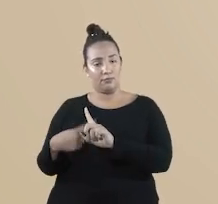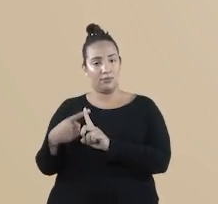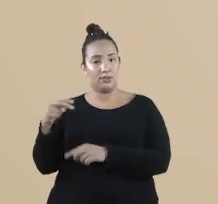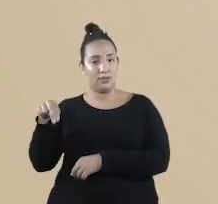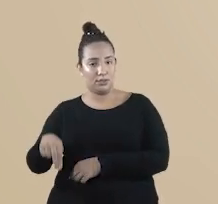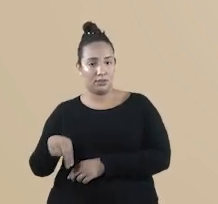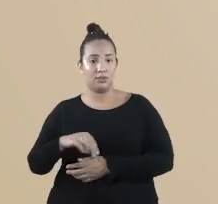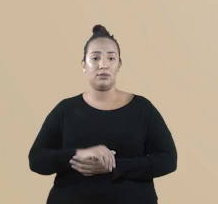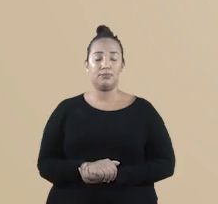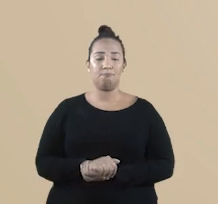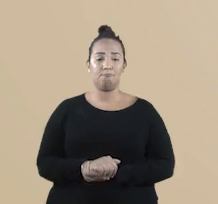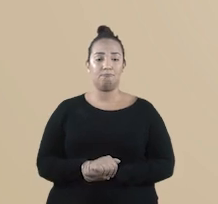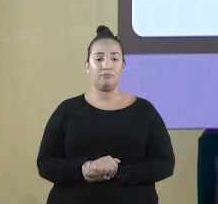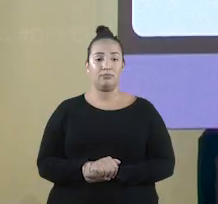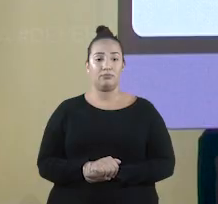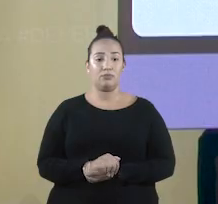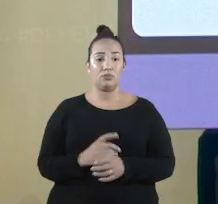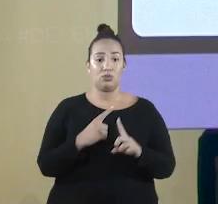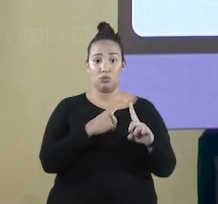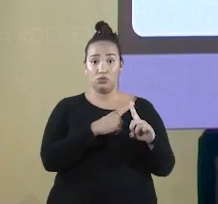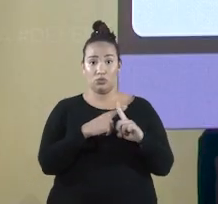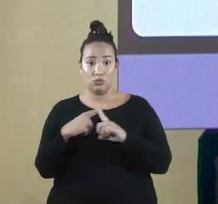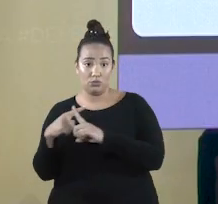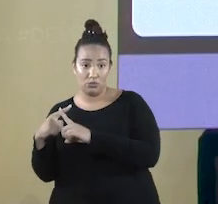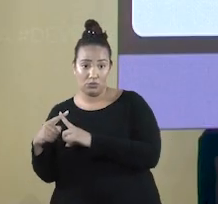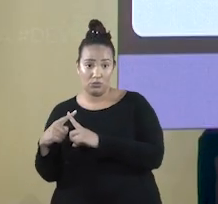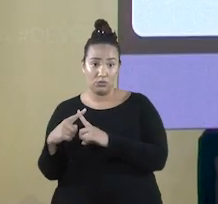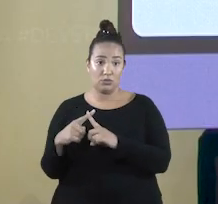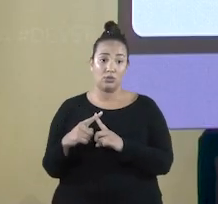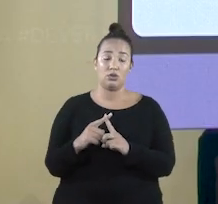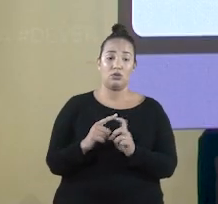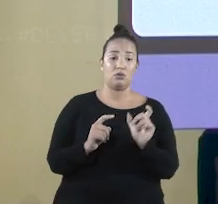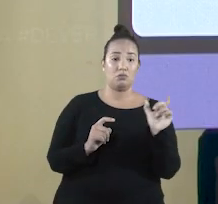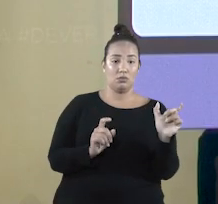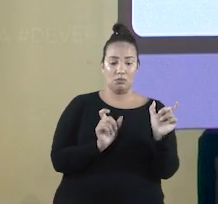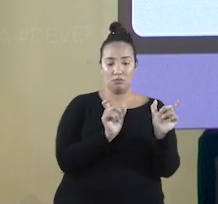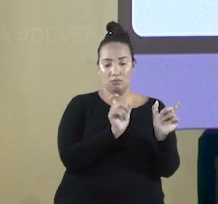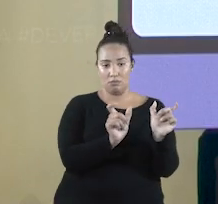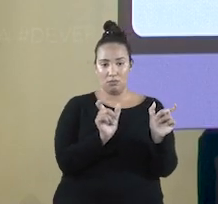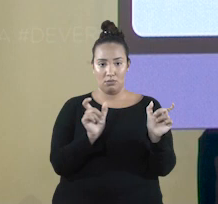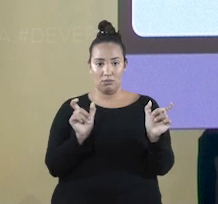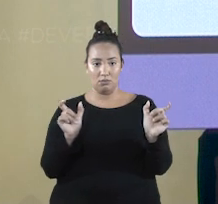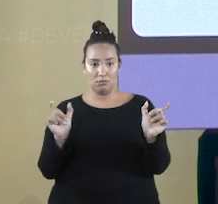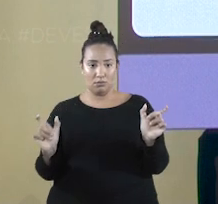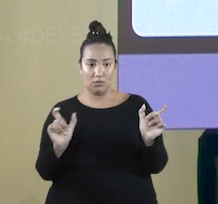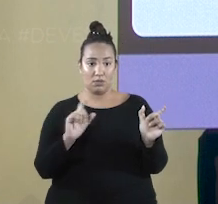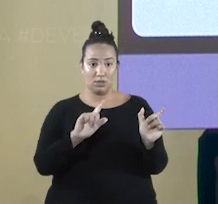m vezes n. Multiplicando ambos os membros da primeira equação